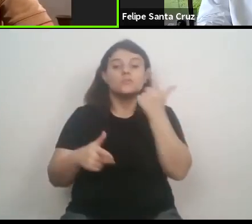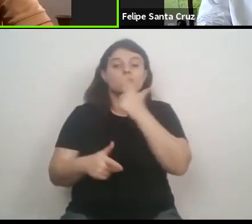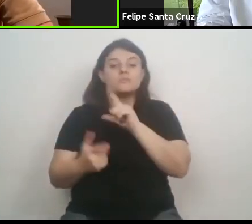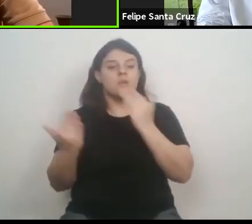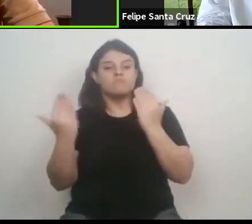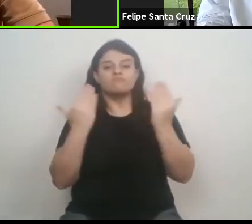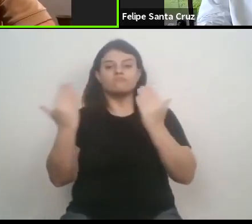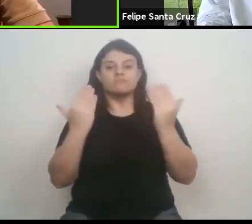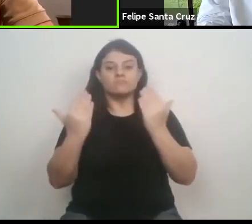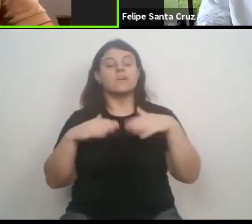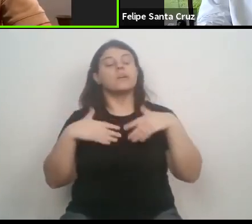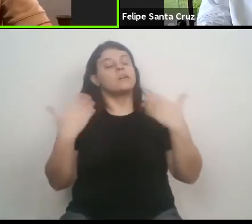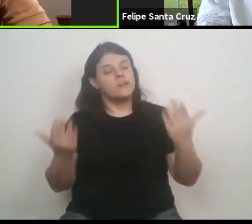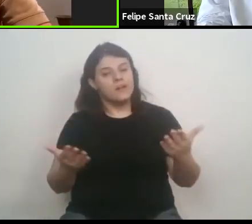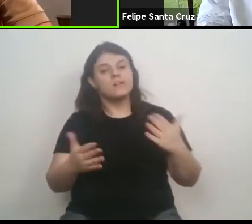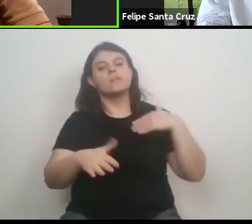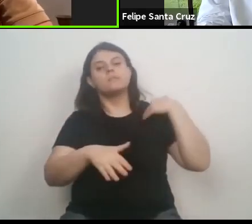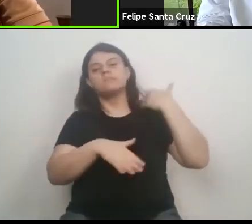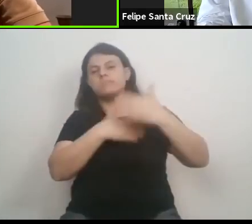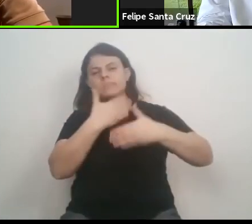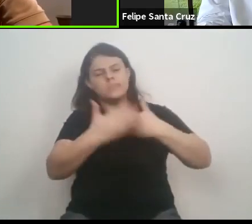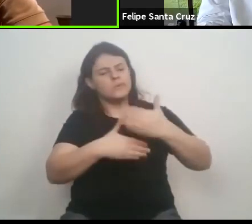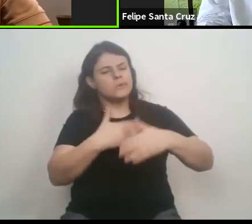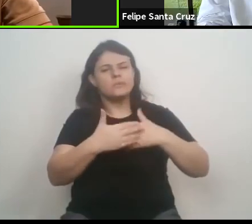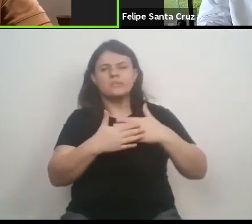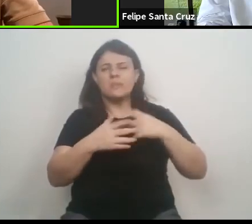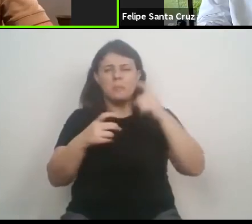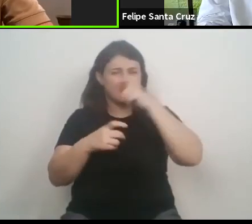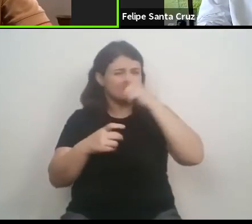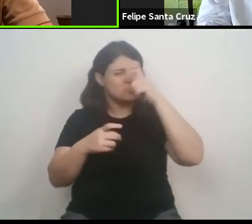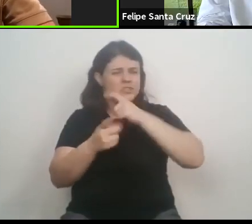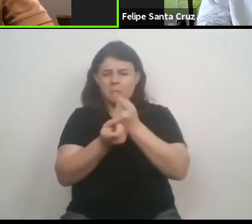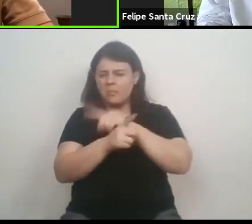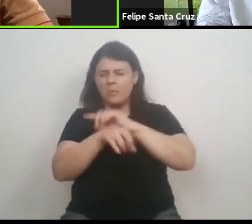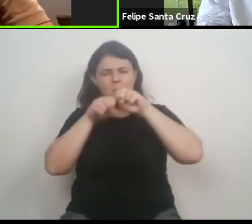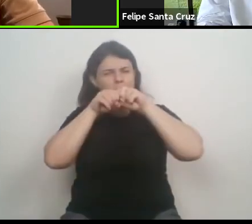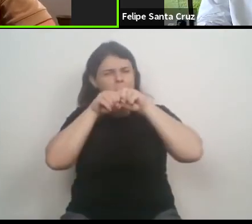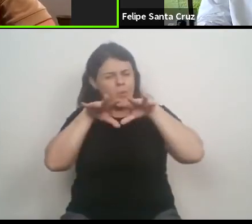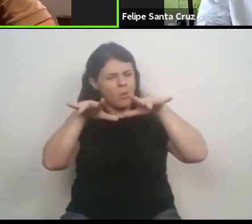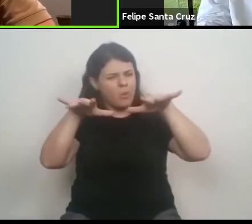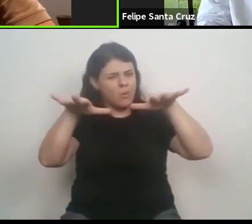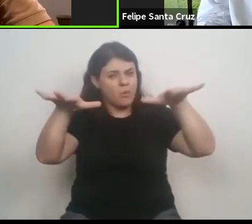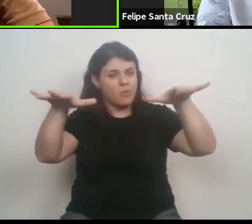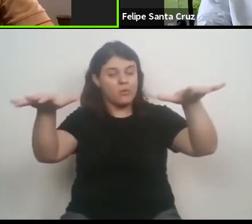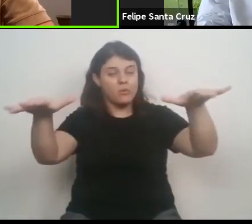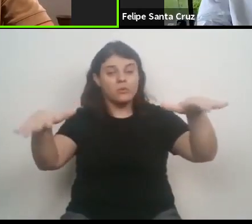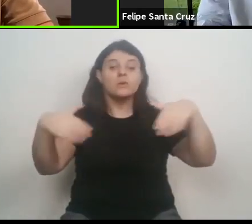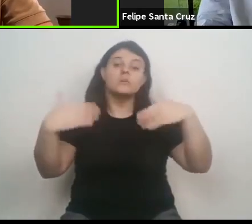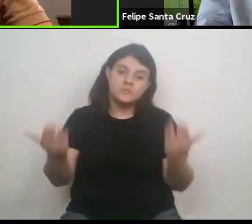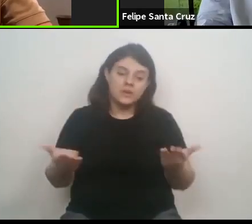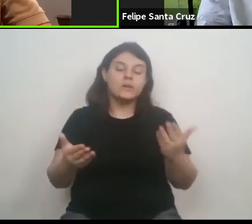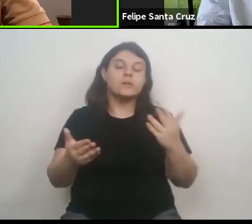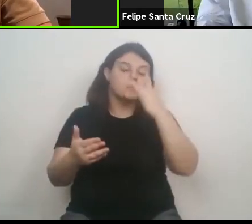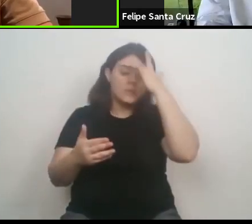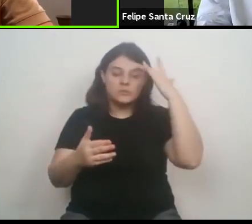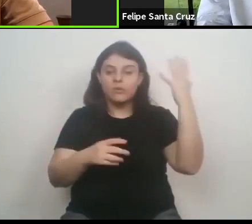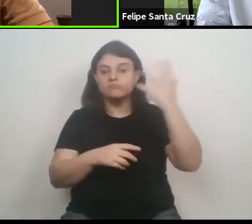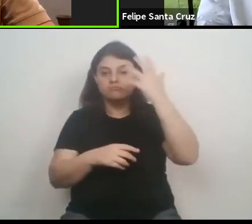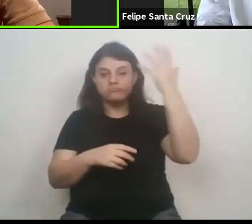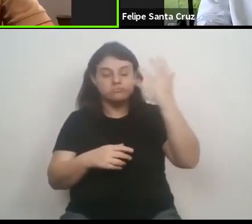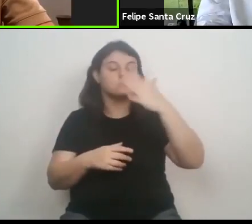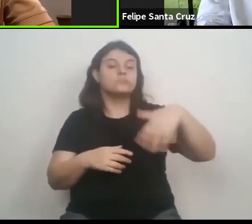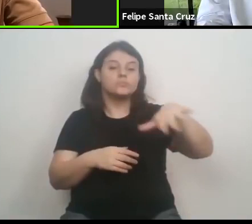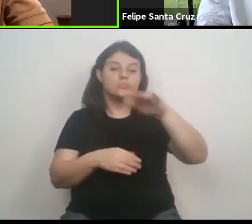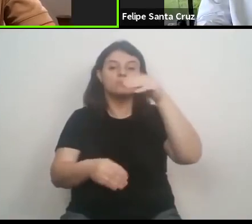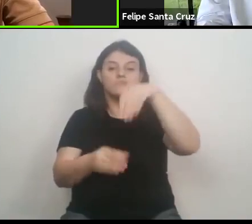uma avalanche, um tsunami de fake news, né, que viesou o resultado eleitoral. Graças ao segundo